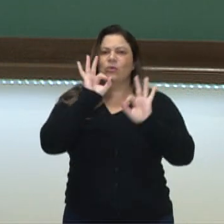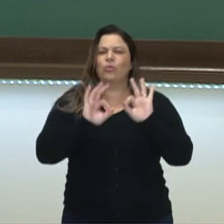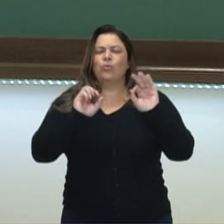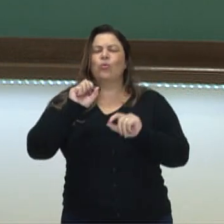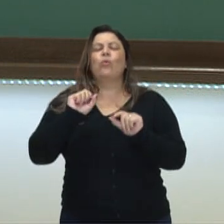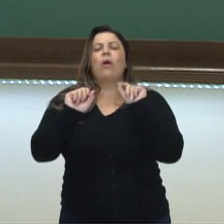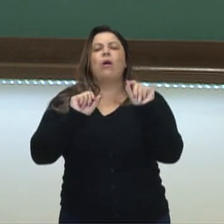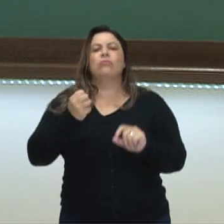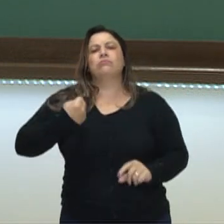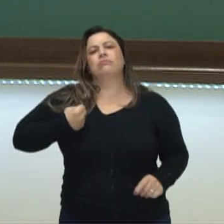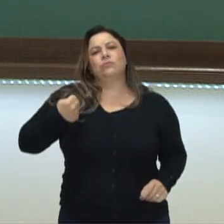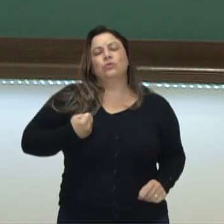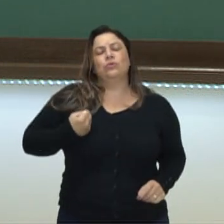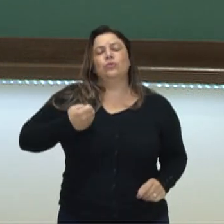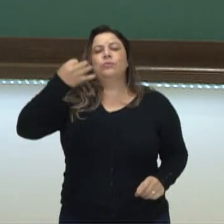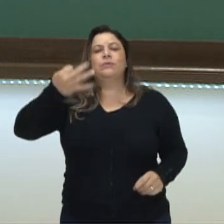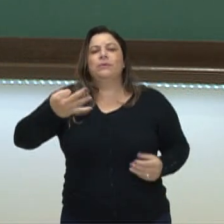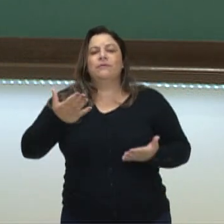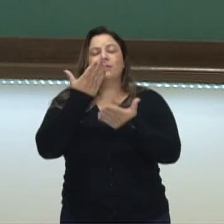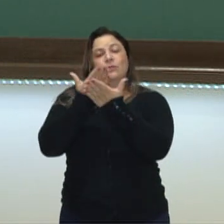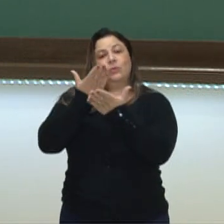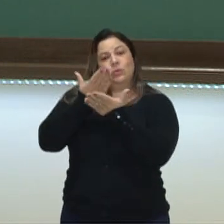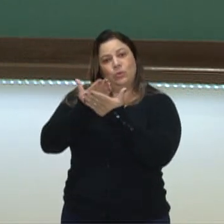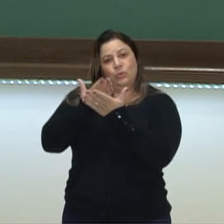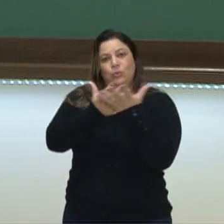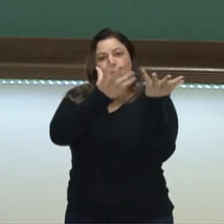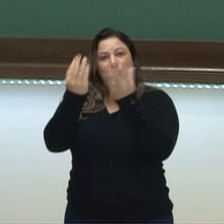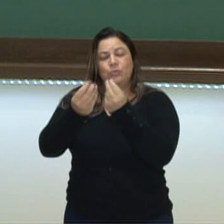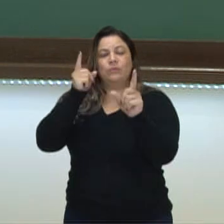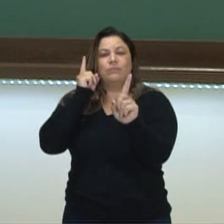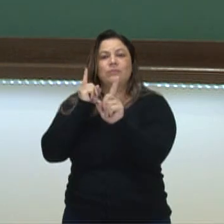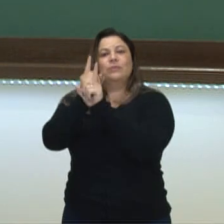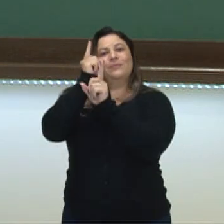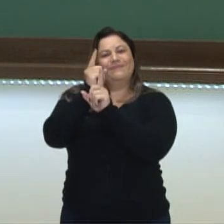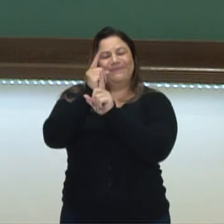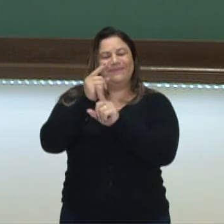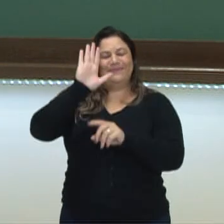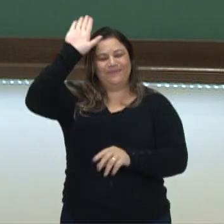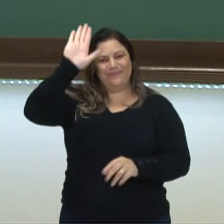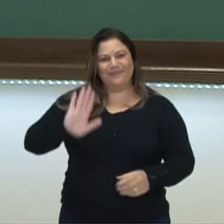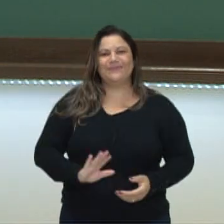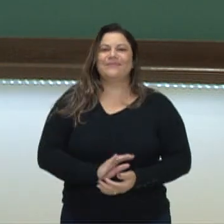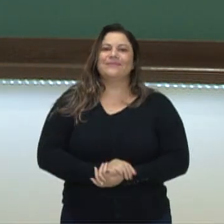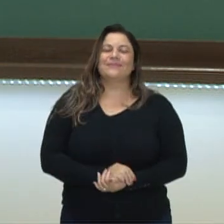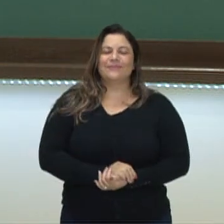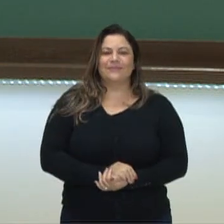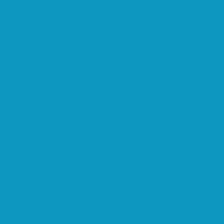quadrado perfeito e qual não é. Estude bastante e a gente se encontra numa próxima aula. Até lá!